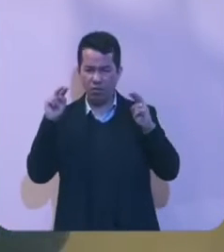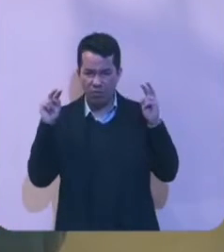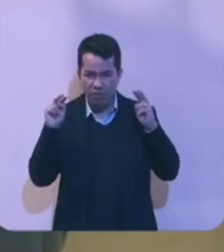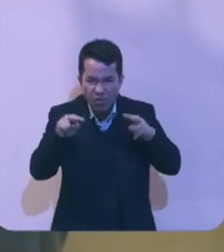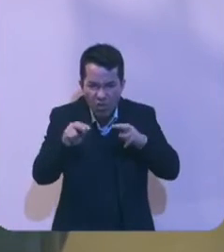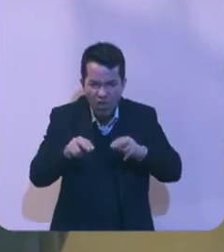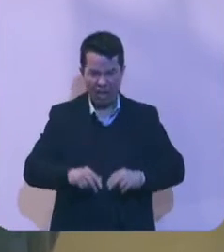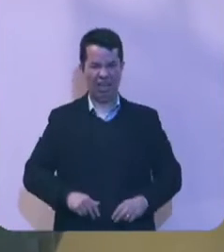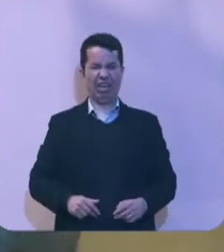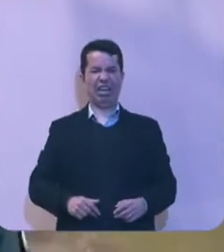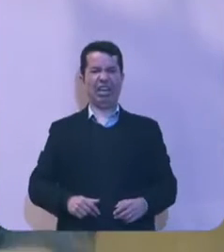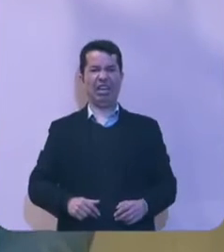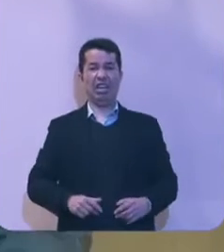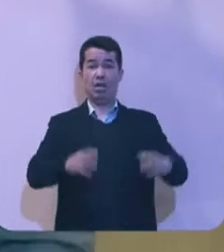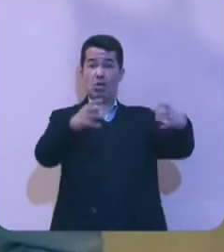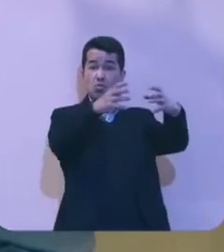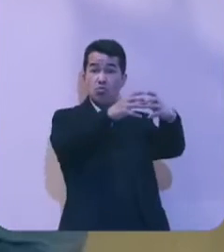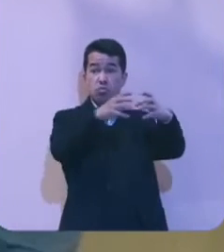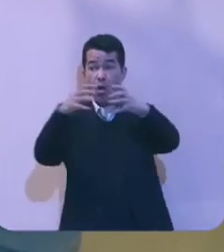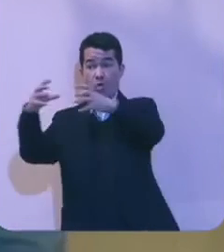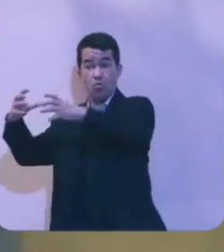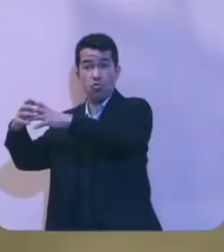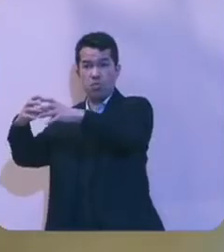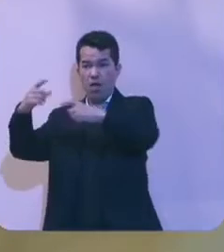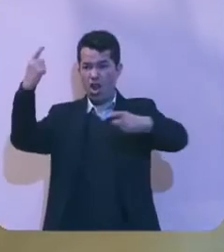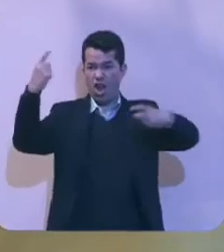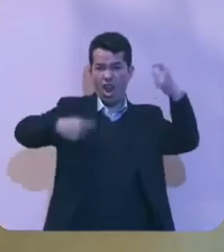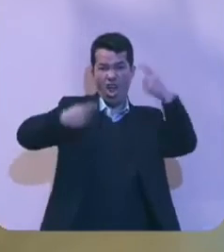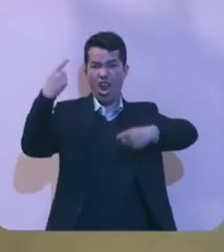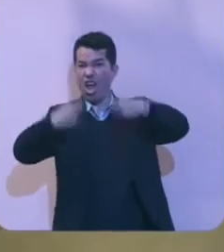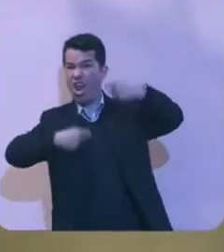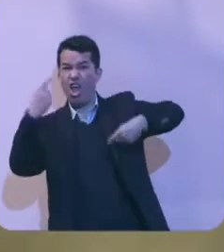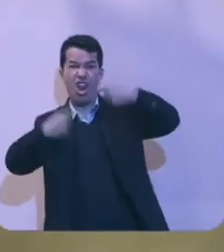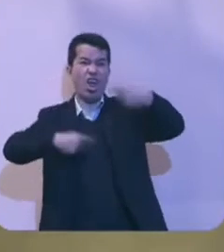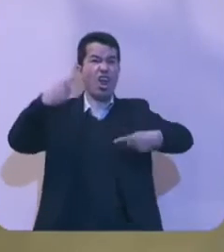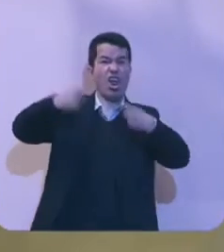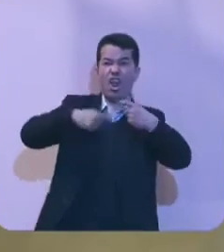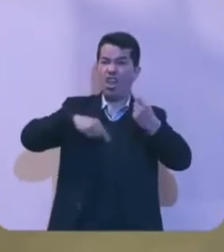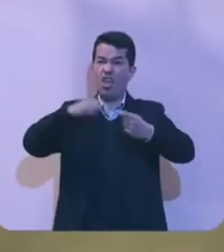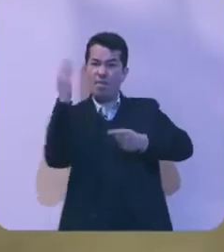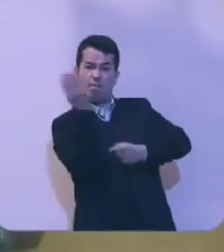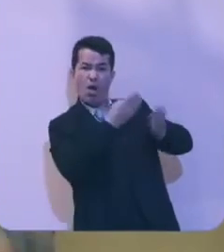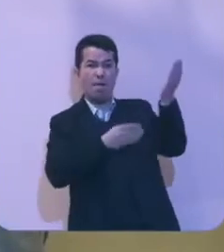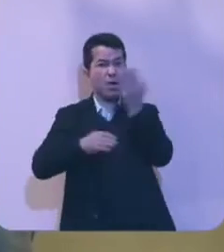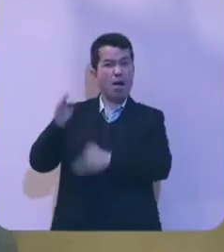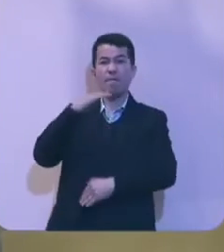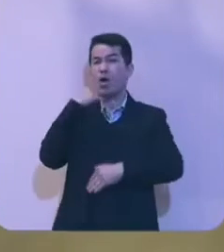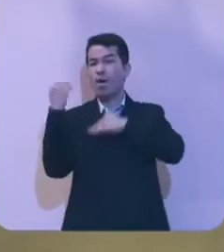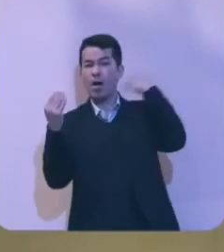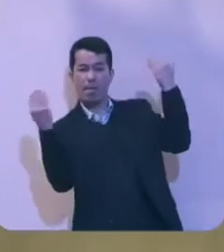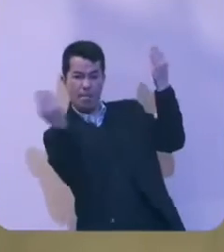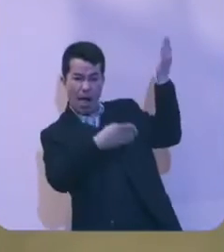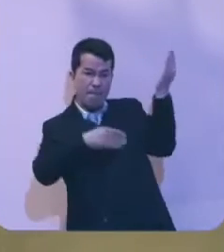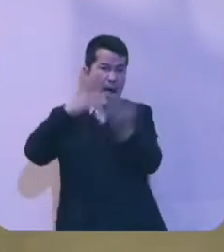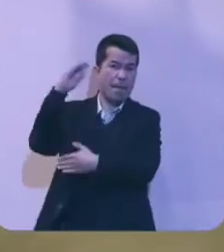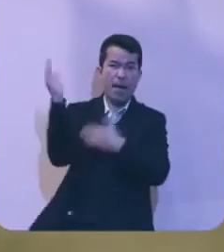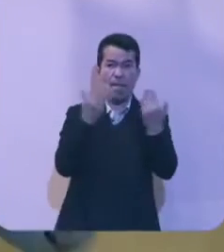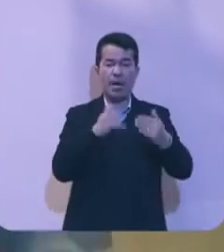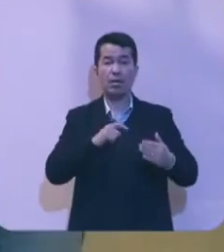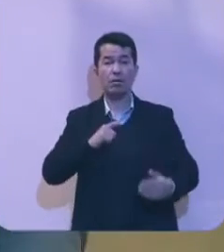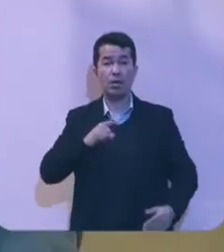defrontar, lutando entre si, se matando entre si. E eles ficaram em cima daquela colina só assistindo. E quando